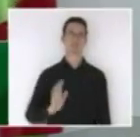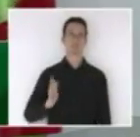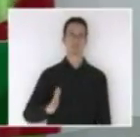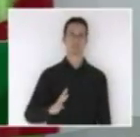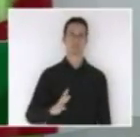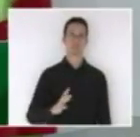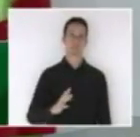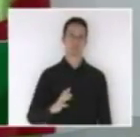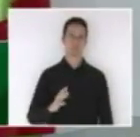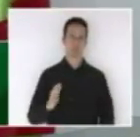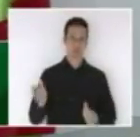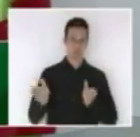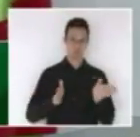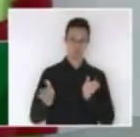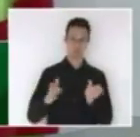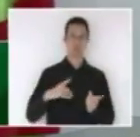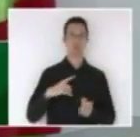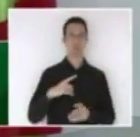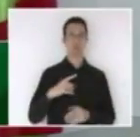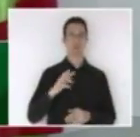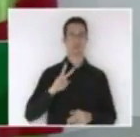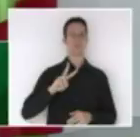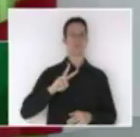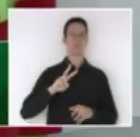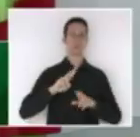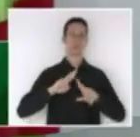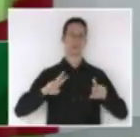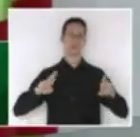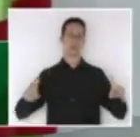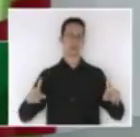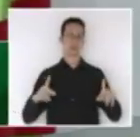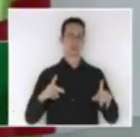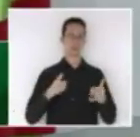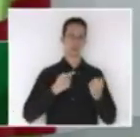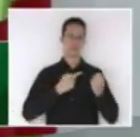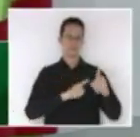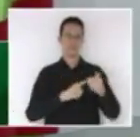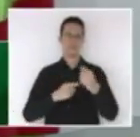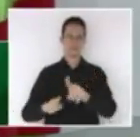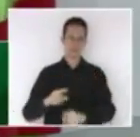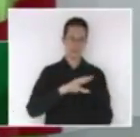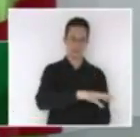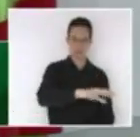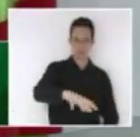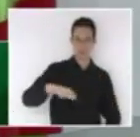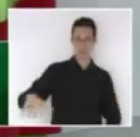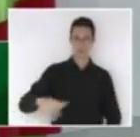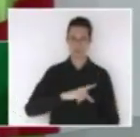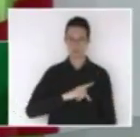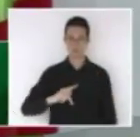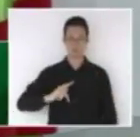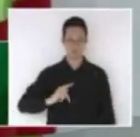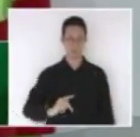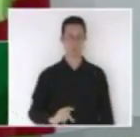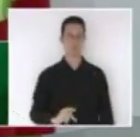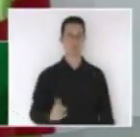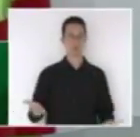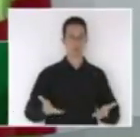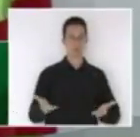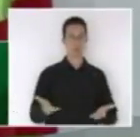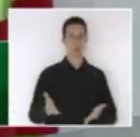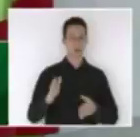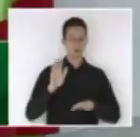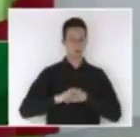a repartições públicas e, graças à atuação da Polícia Civil e da